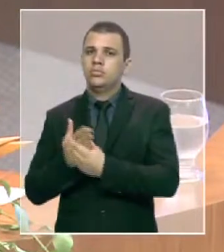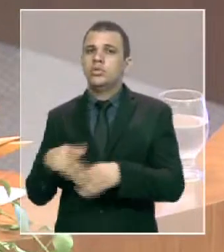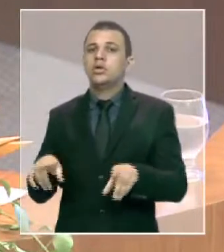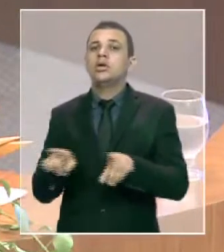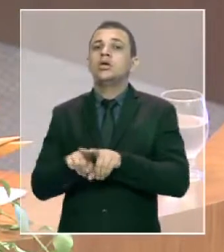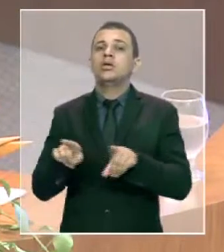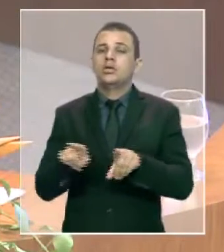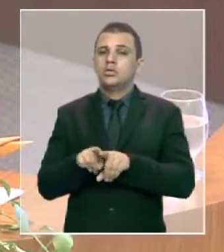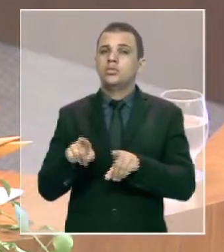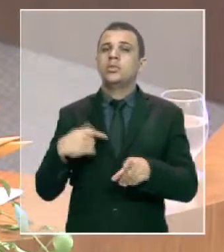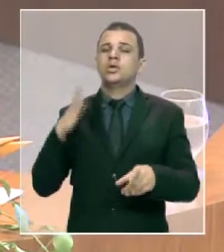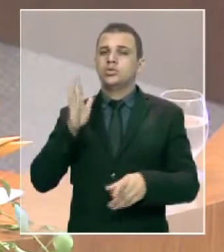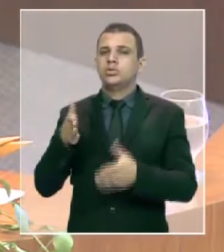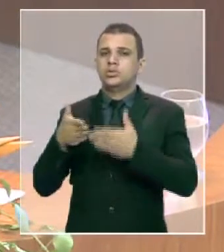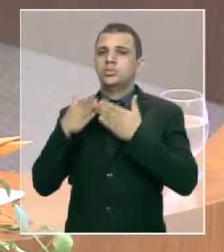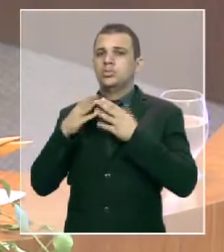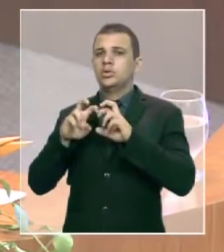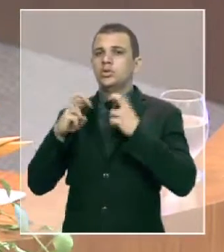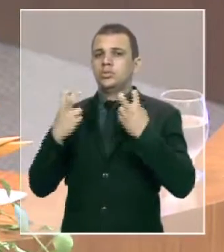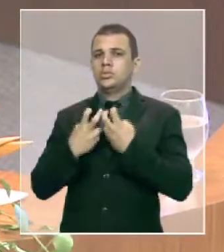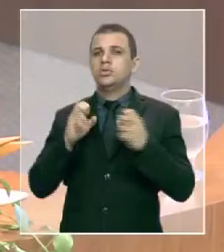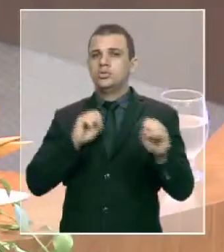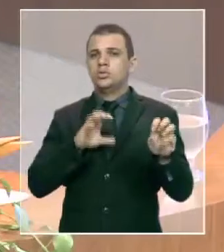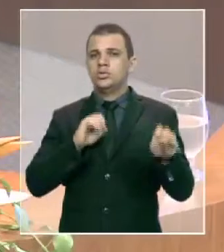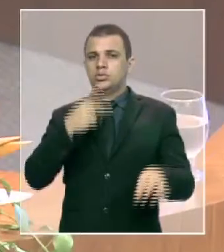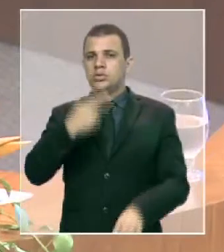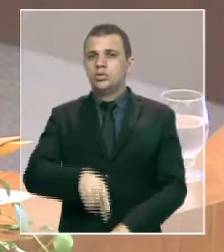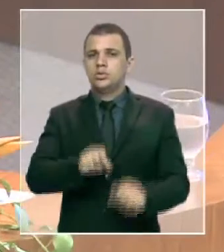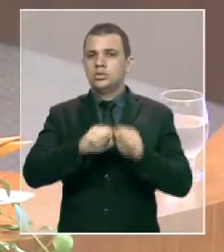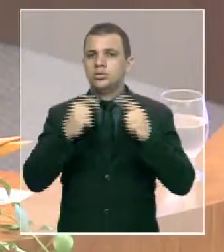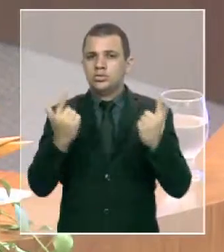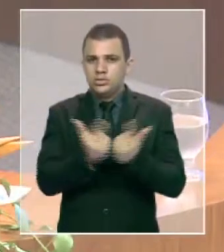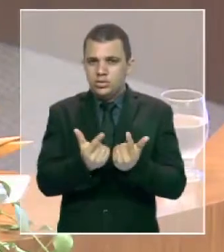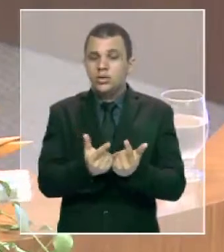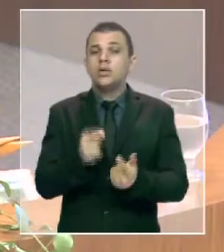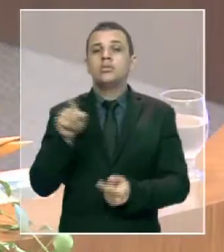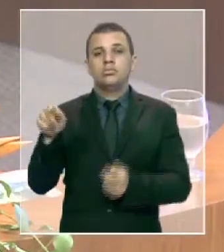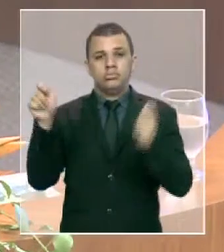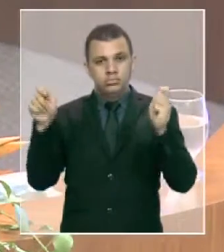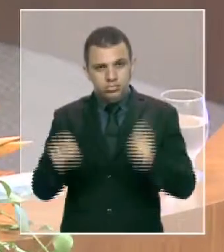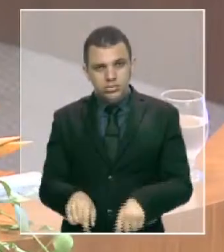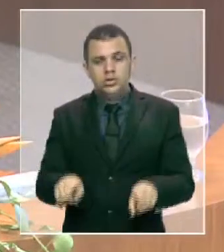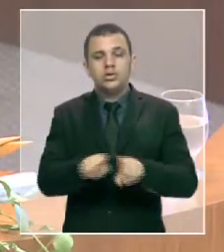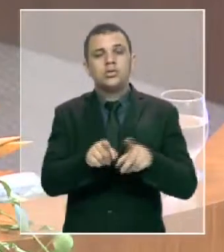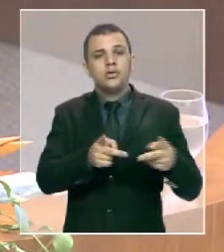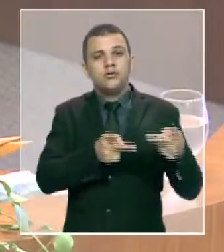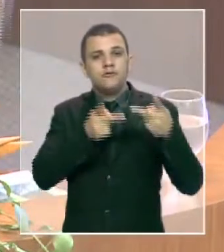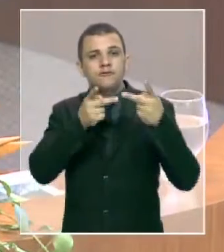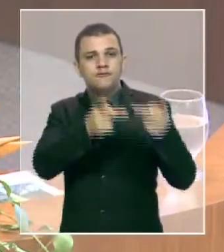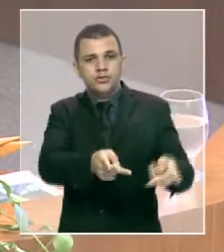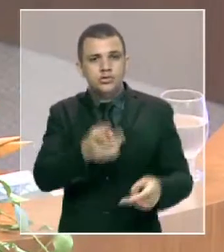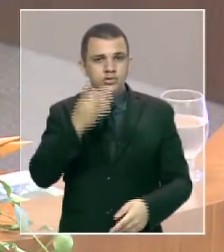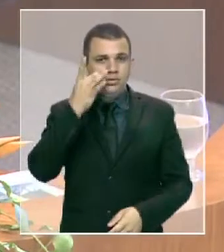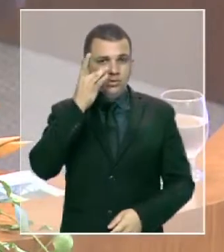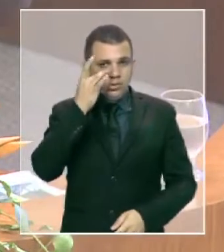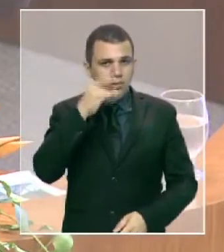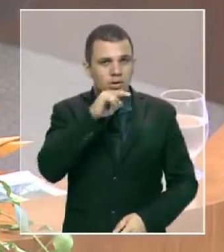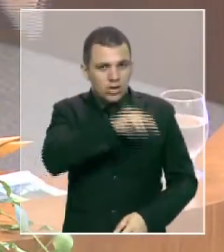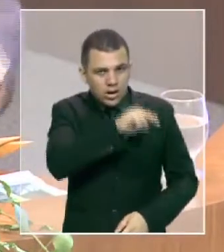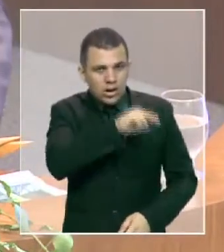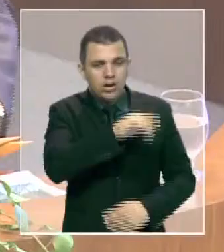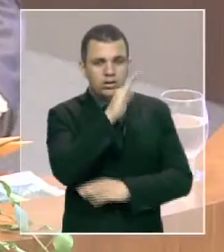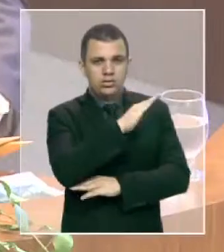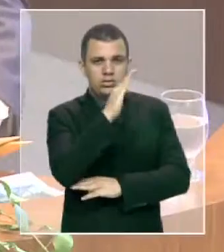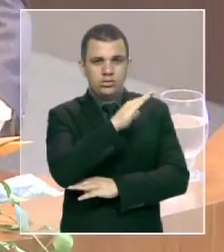solicitei à Comissão de Educação da Assembleia Legislativa que possa fazer uma visita, uma fiscalização em loco, lá na